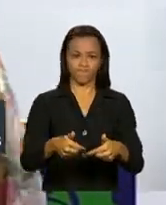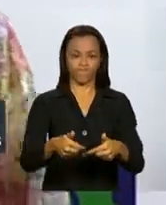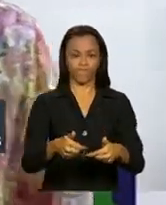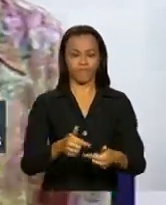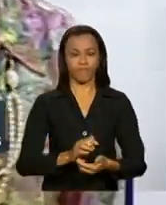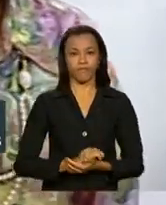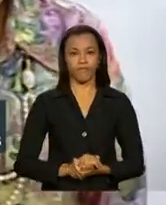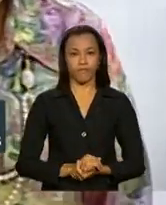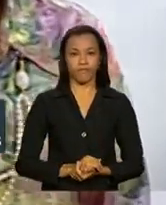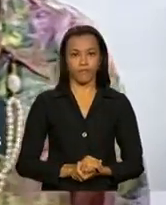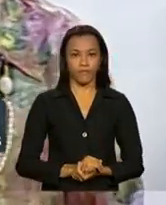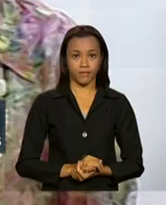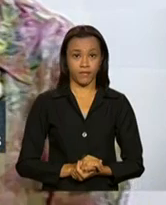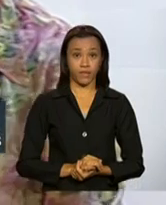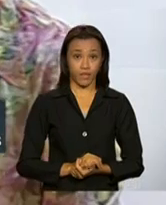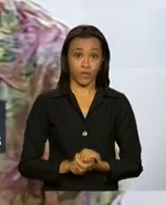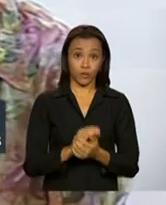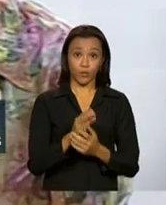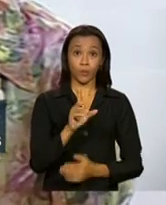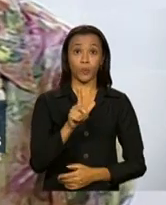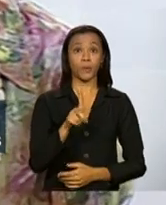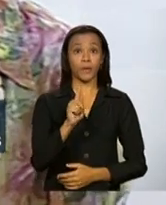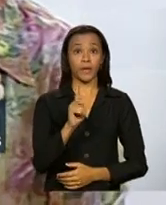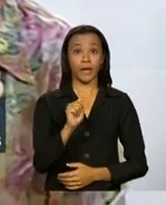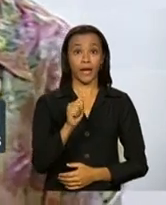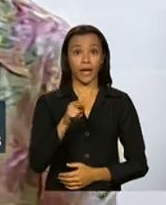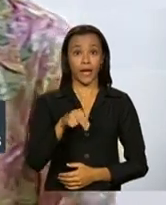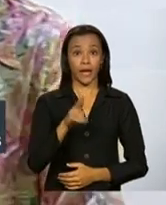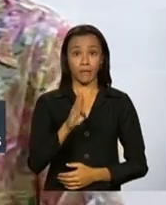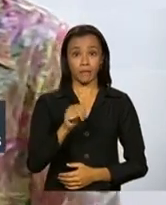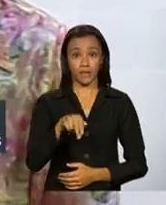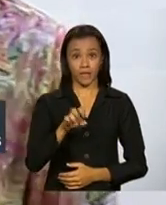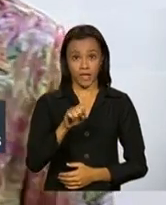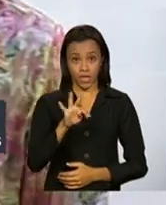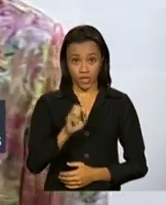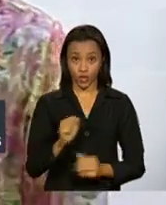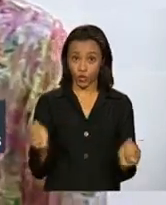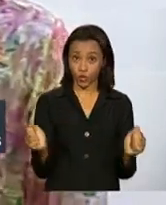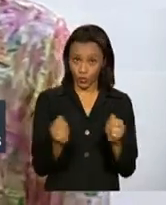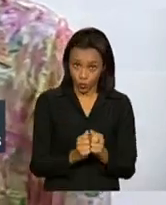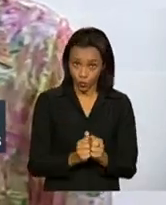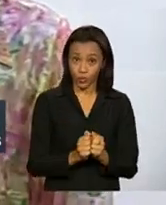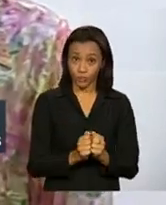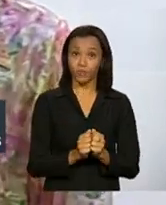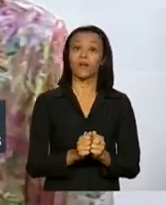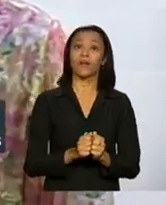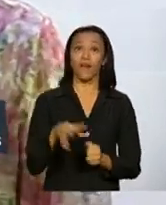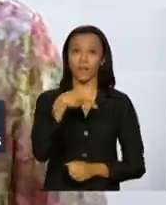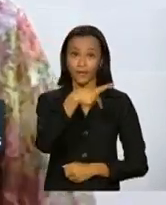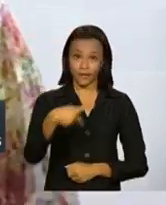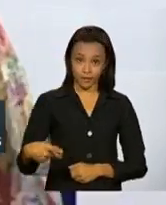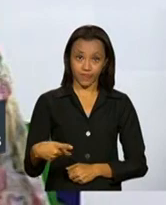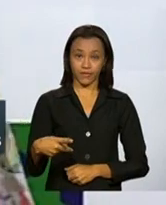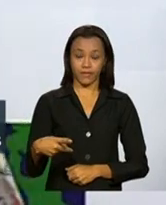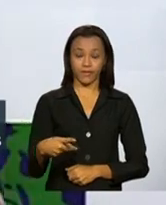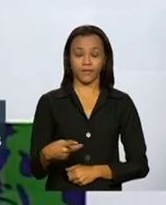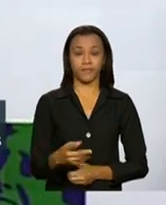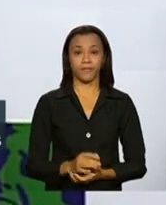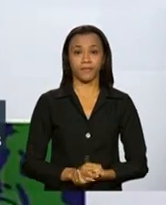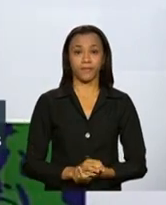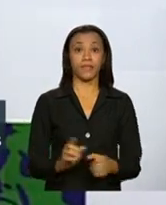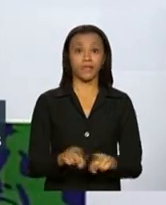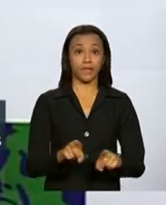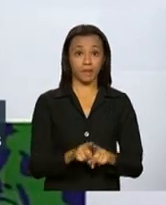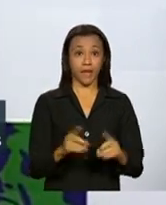eh do gabinete junto ao Planalto junto à presidência a casa